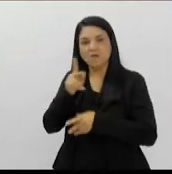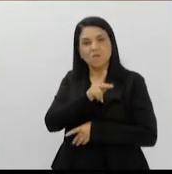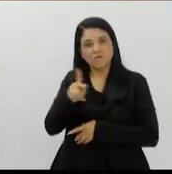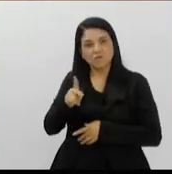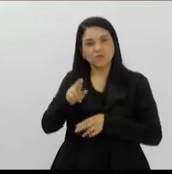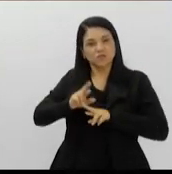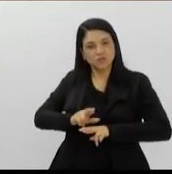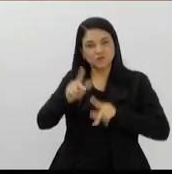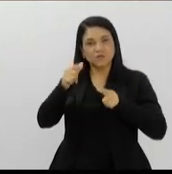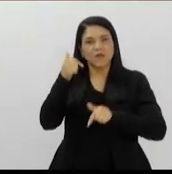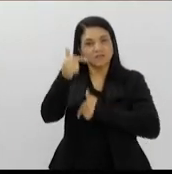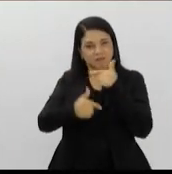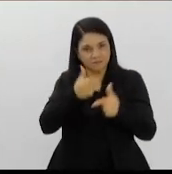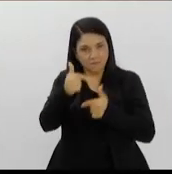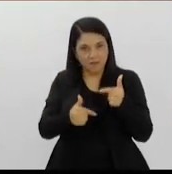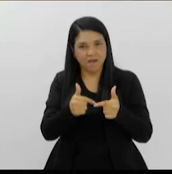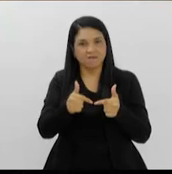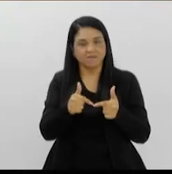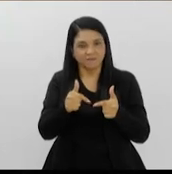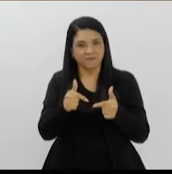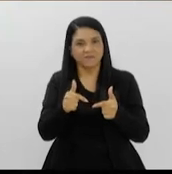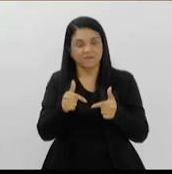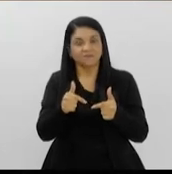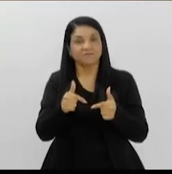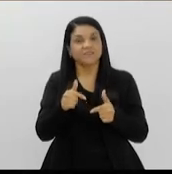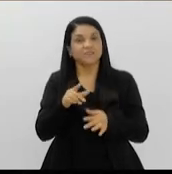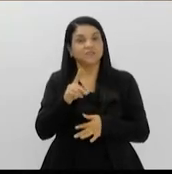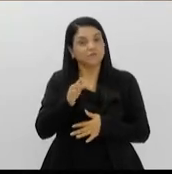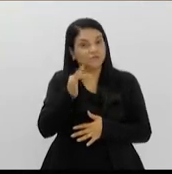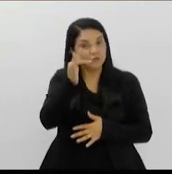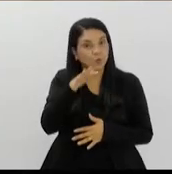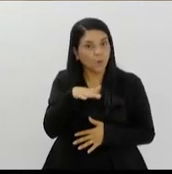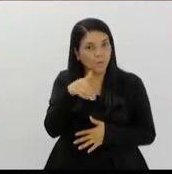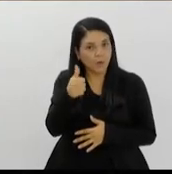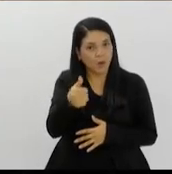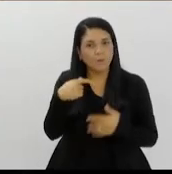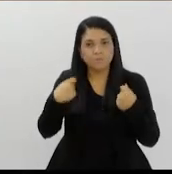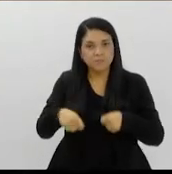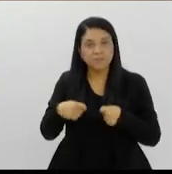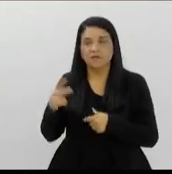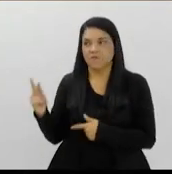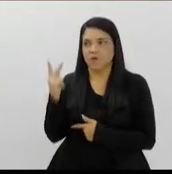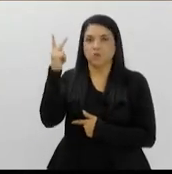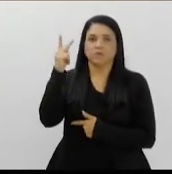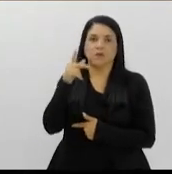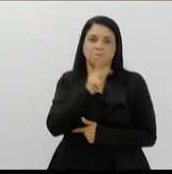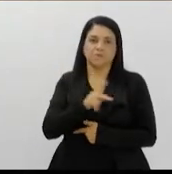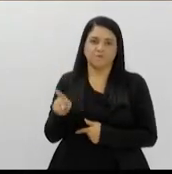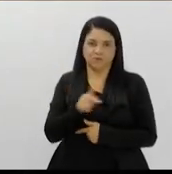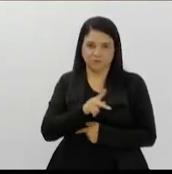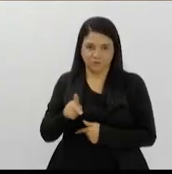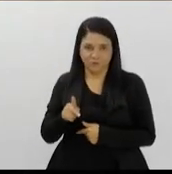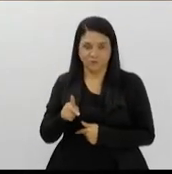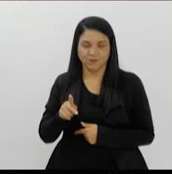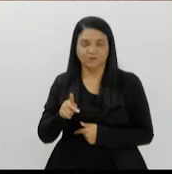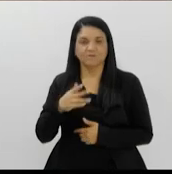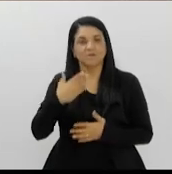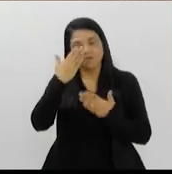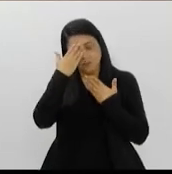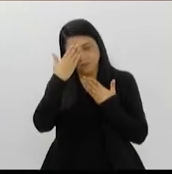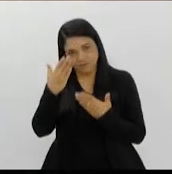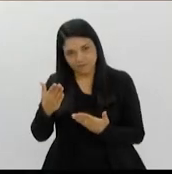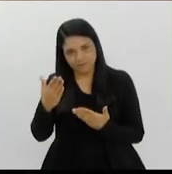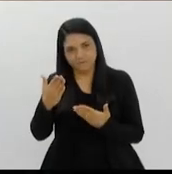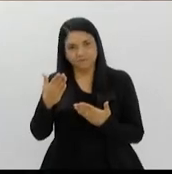nós quisermos ter dias melhores, nós temos realmente que valorizar nossos professores. Então, fica aqui meu